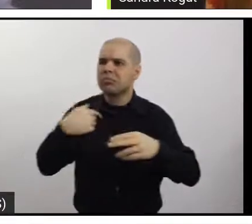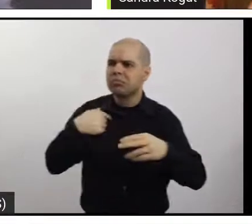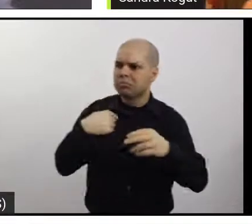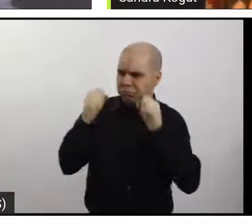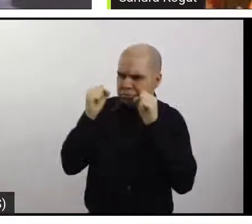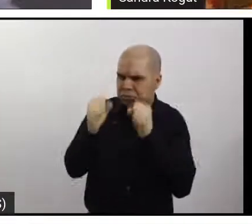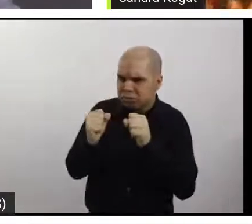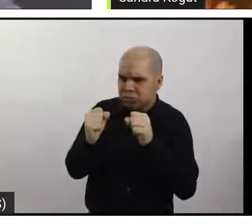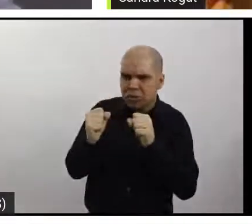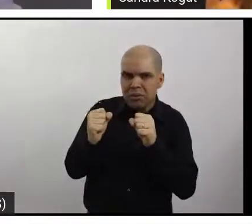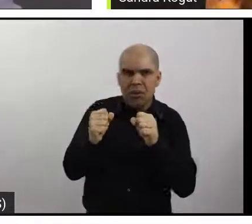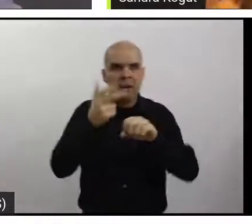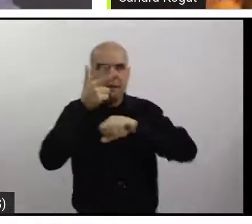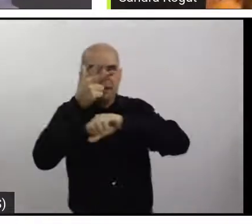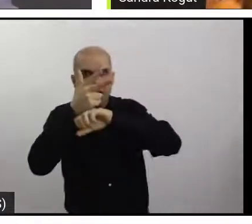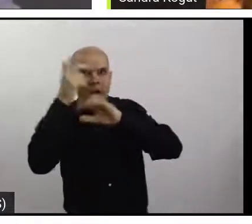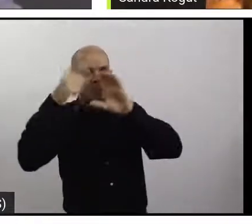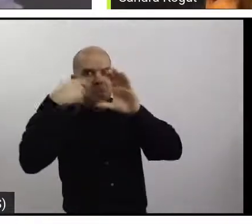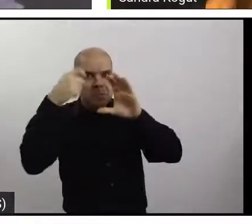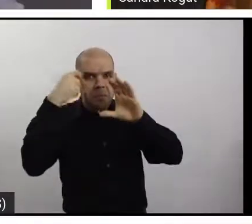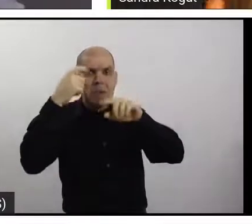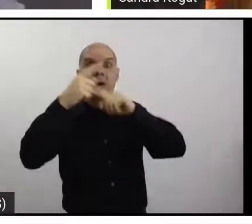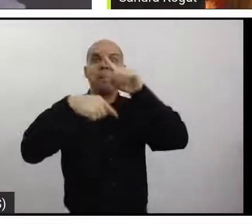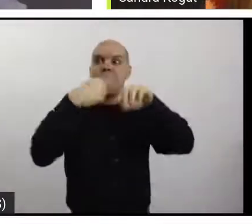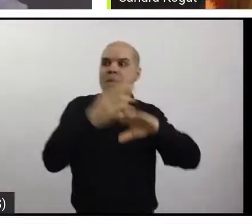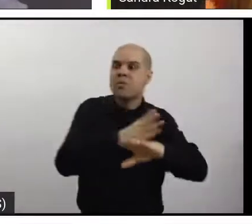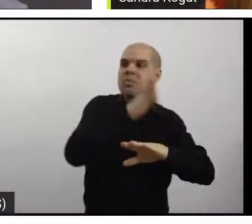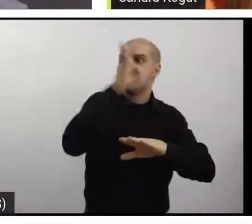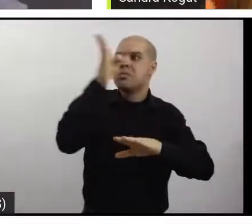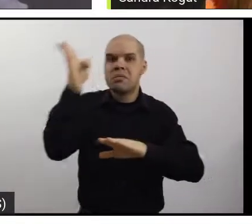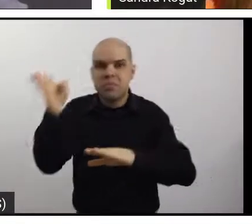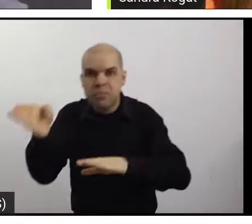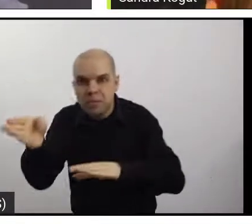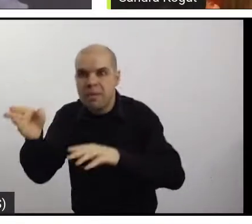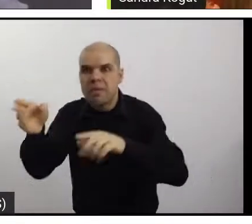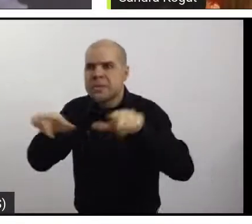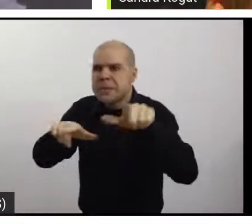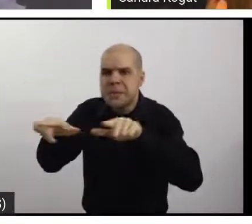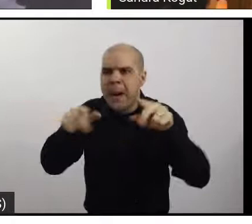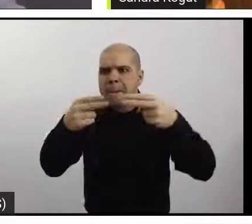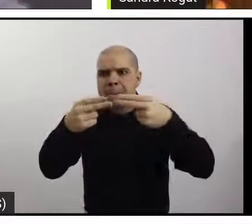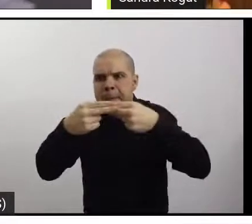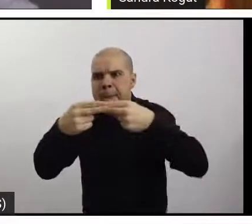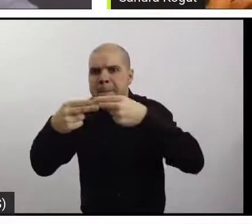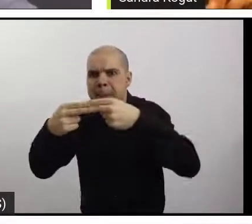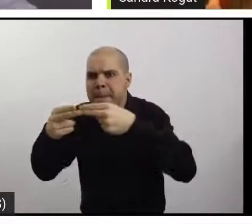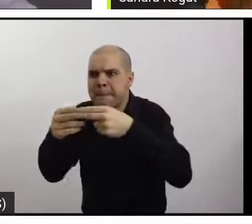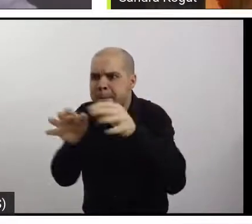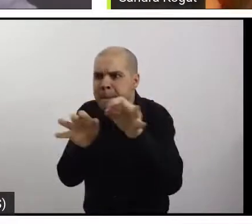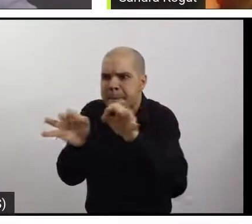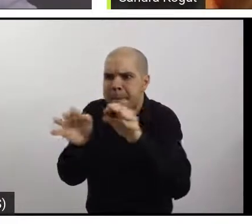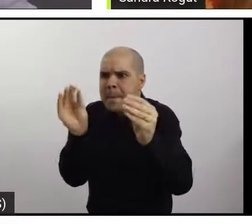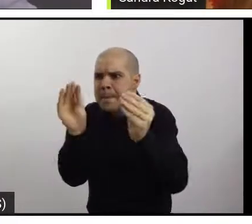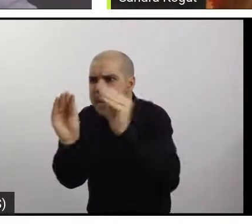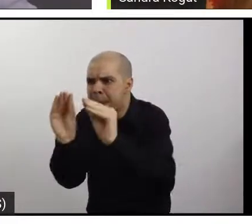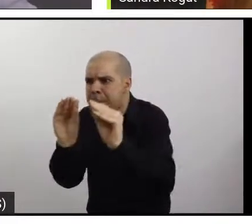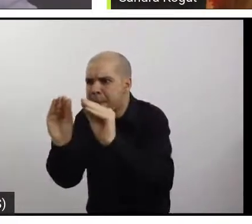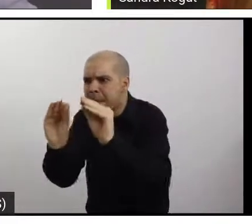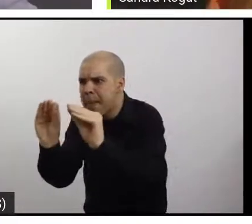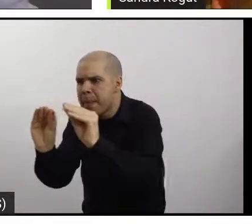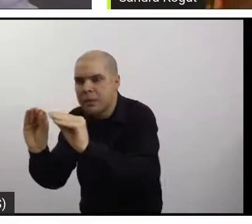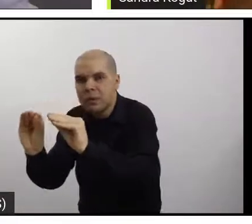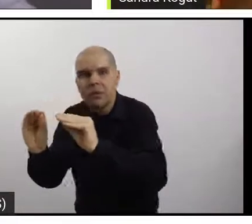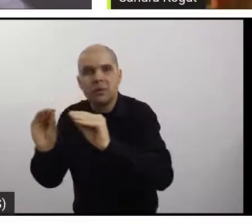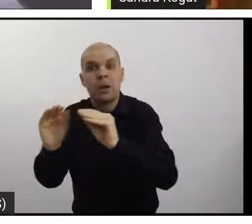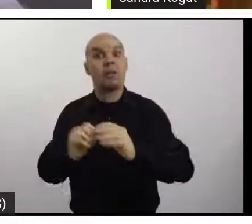Era tudo muito assim. Eu me lembro, a minha primeira exposição de instalações, veio um técnico ajudar a instalar as TVs,